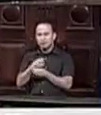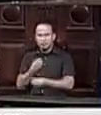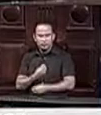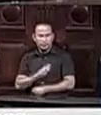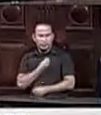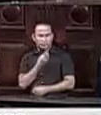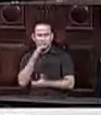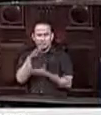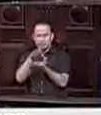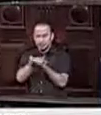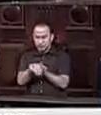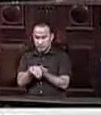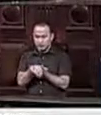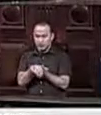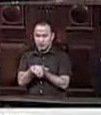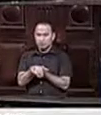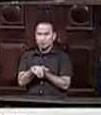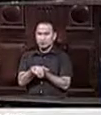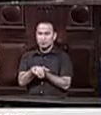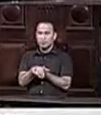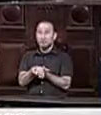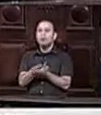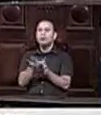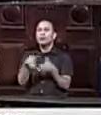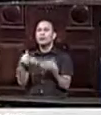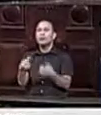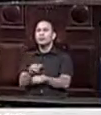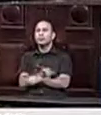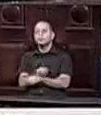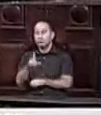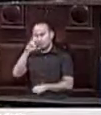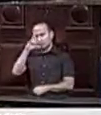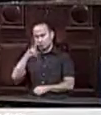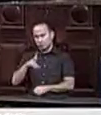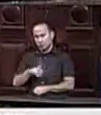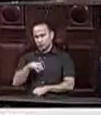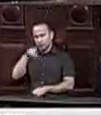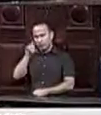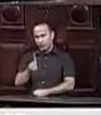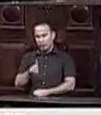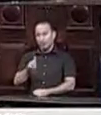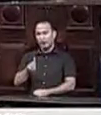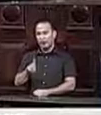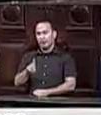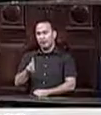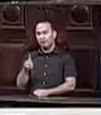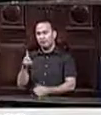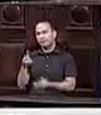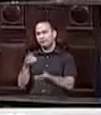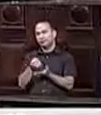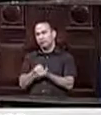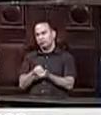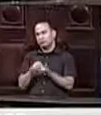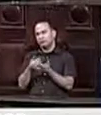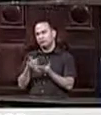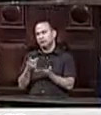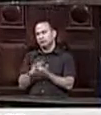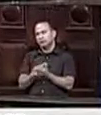de casamento, esse projeto em particular era de tamanha imperfeição, de